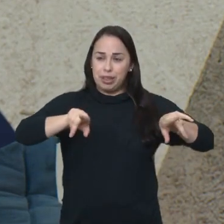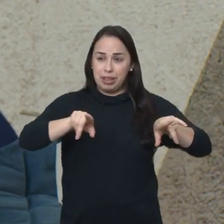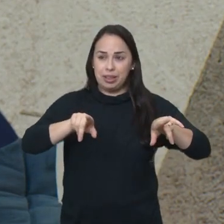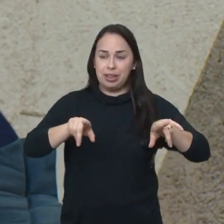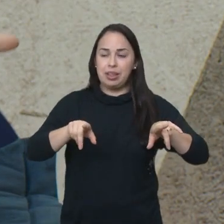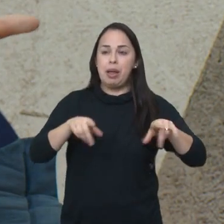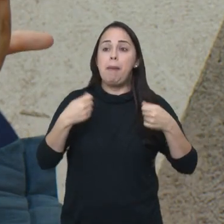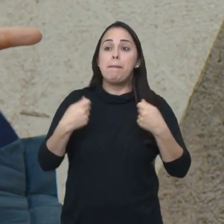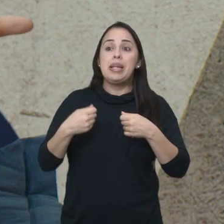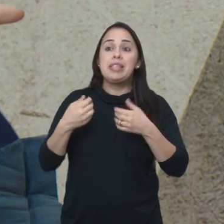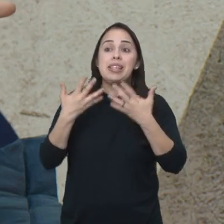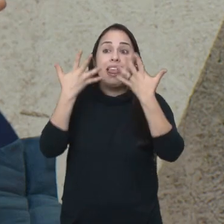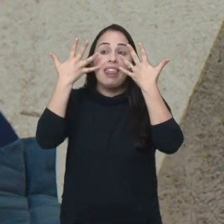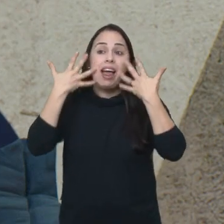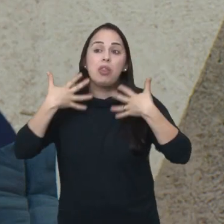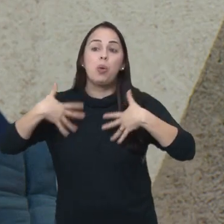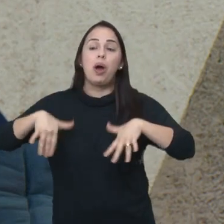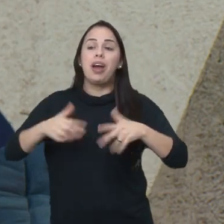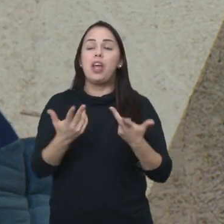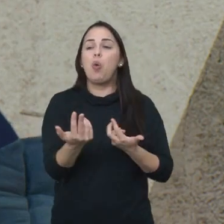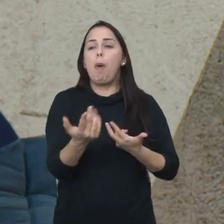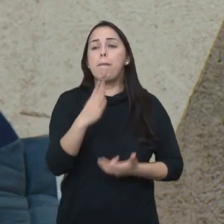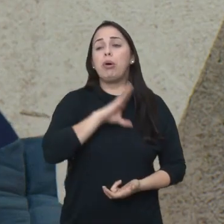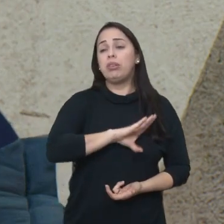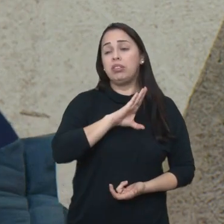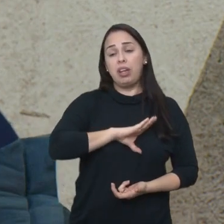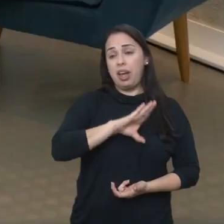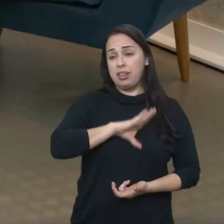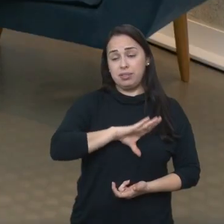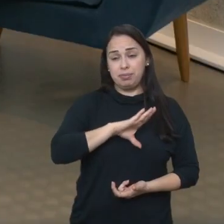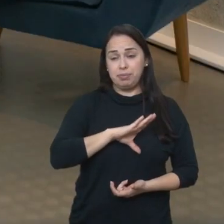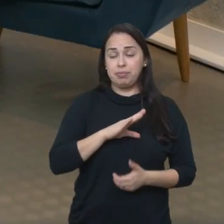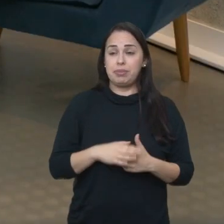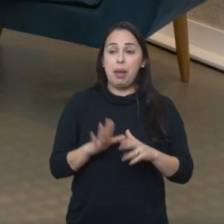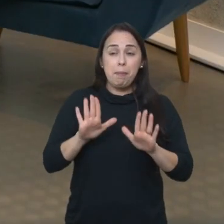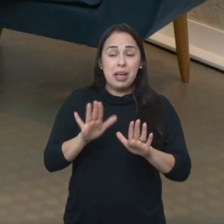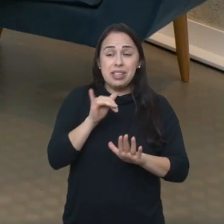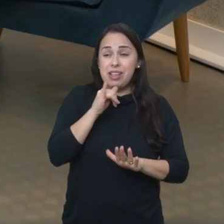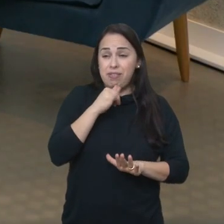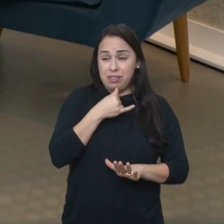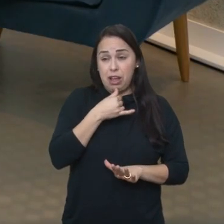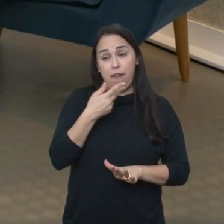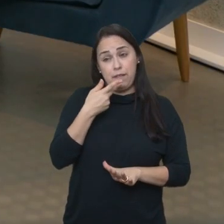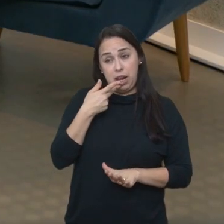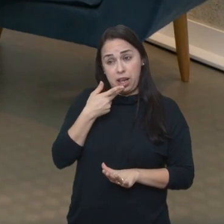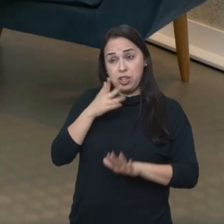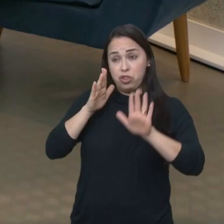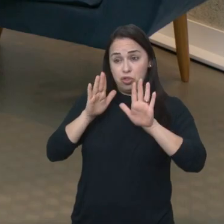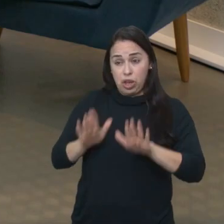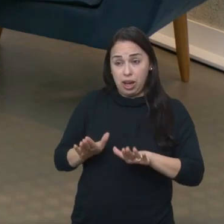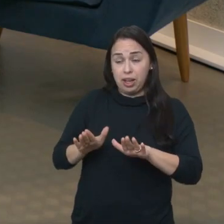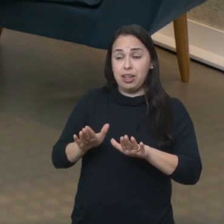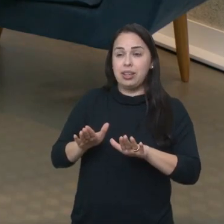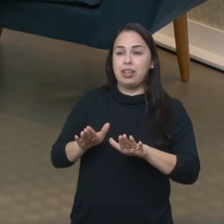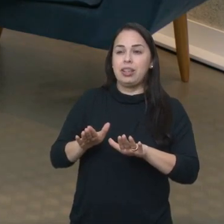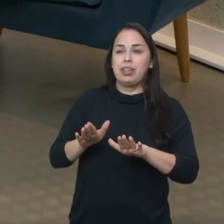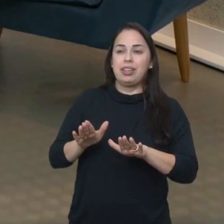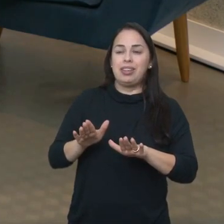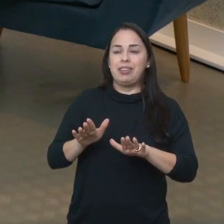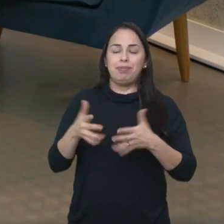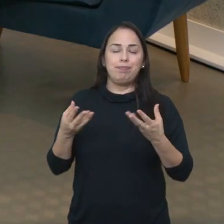tinha de ser tão natural quanto a língua portuguesa, né? Mas, infelizmente, como eu disse para vocês, por uma questão